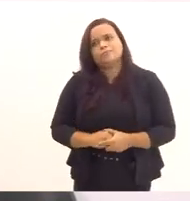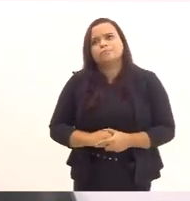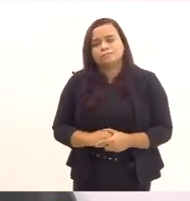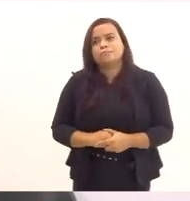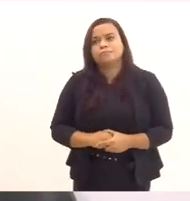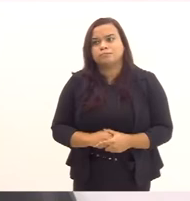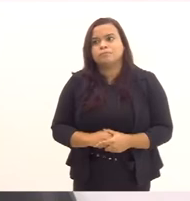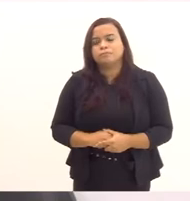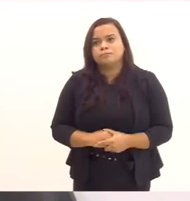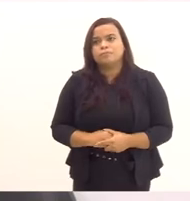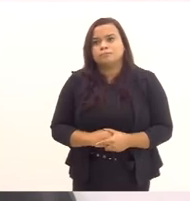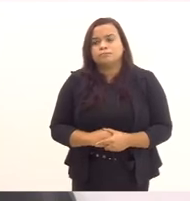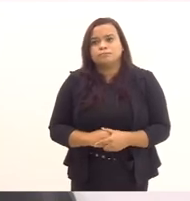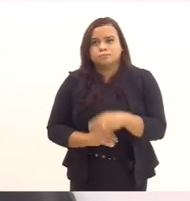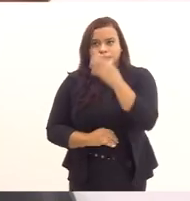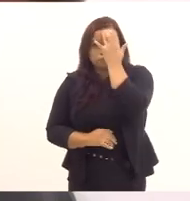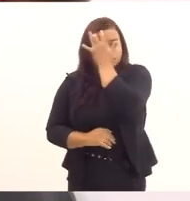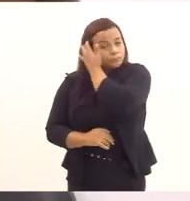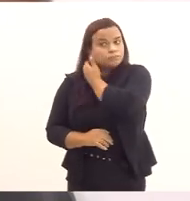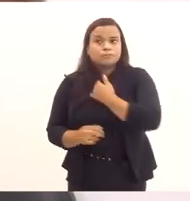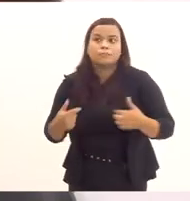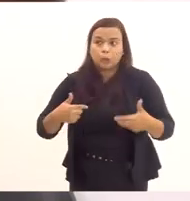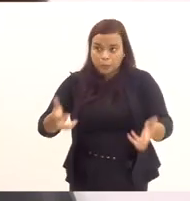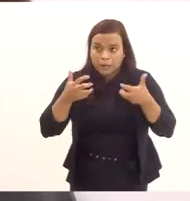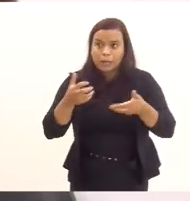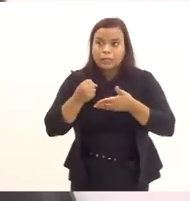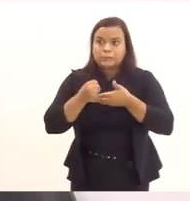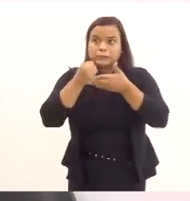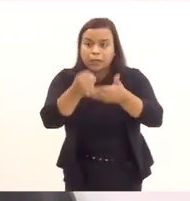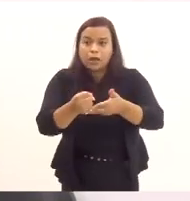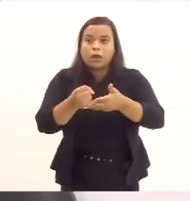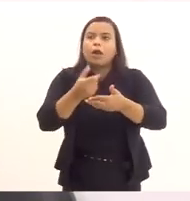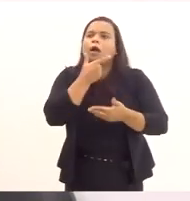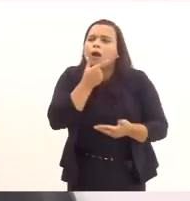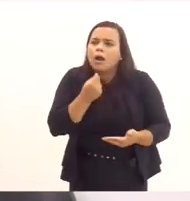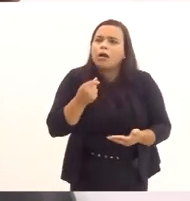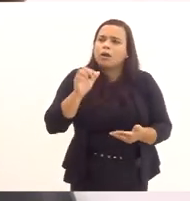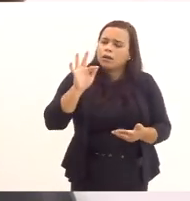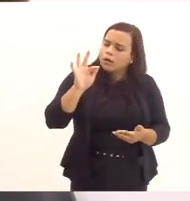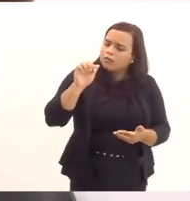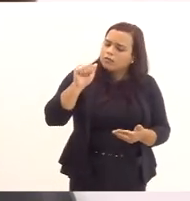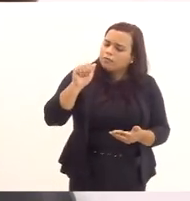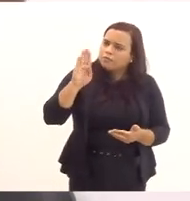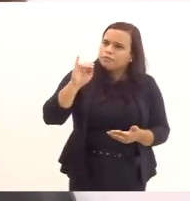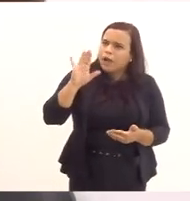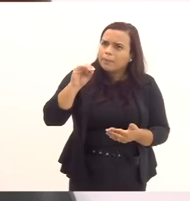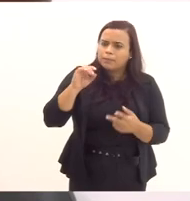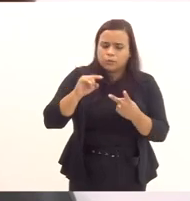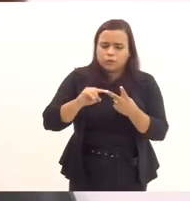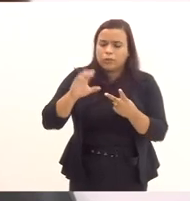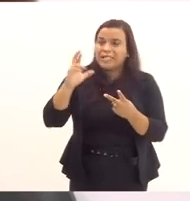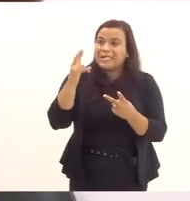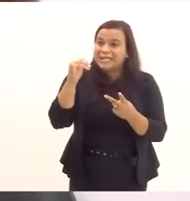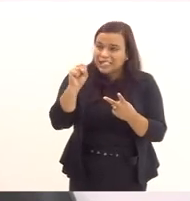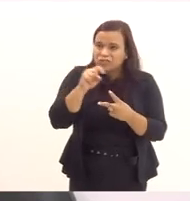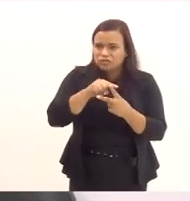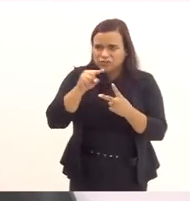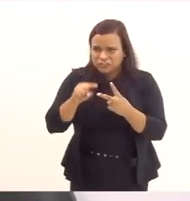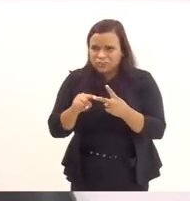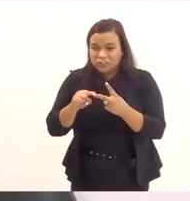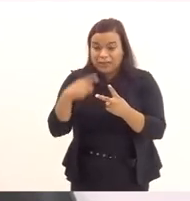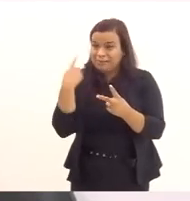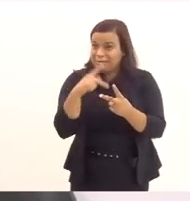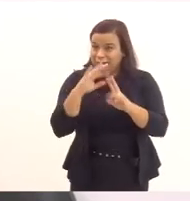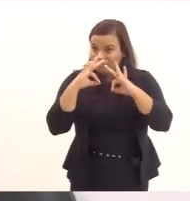a criar a eu ia trazer hoje o Fábio e a creche eles perderam oito pessoas da